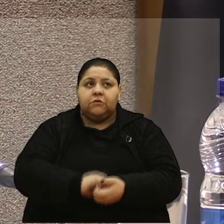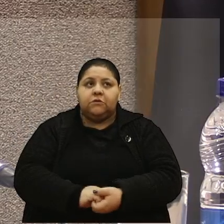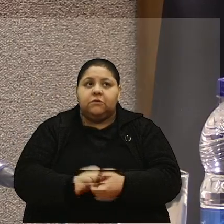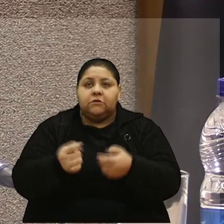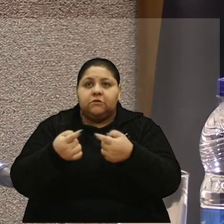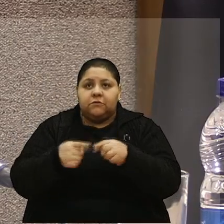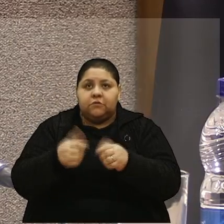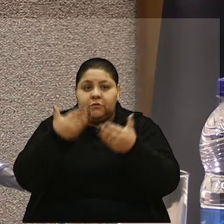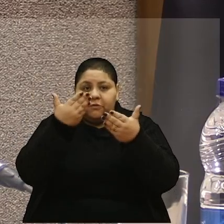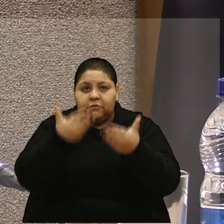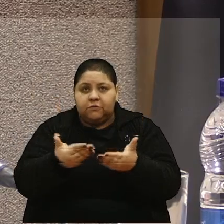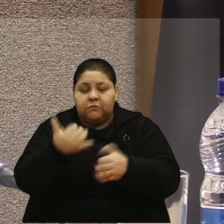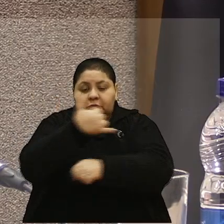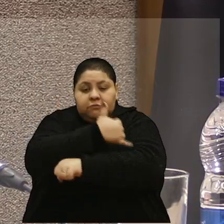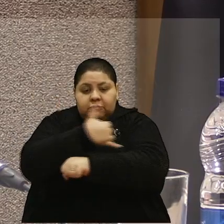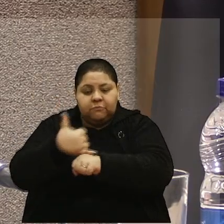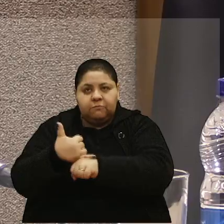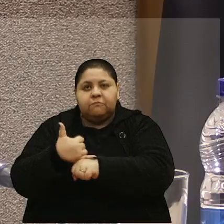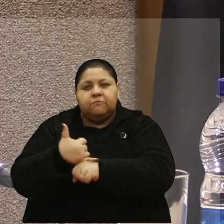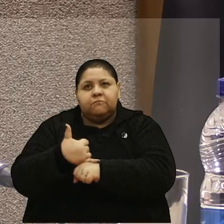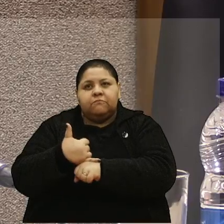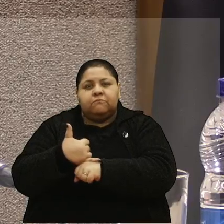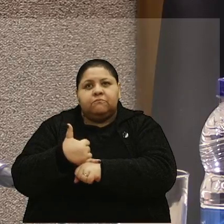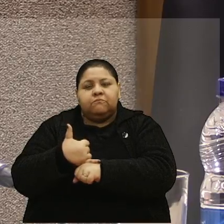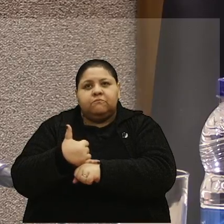mas que a sua passagem aqui deixou